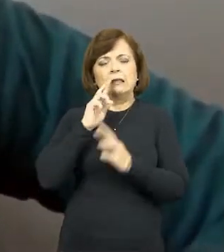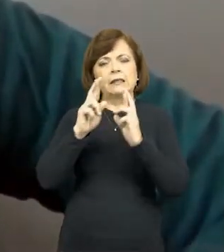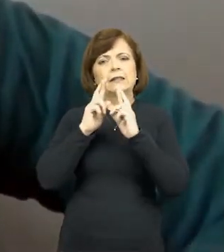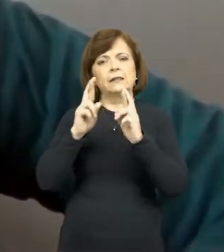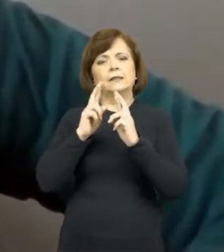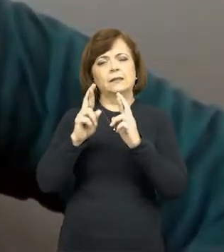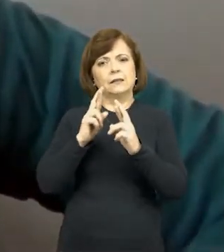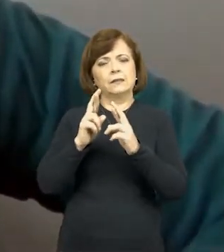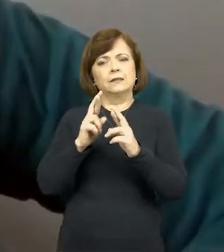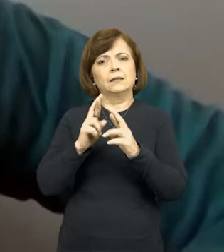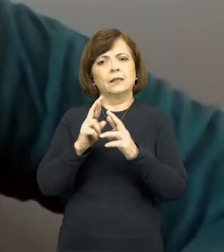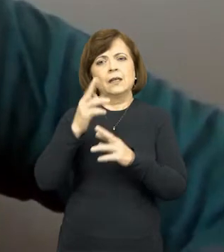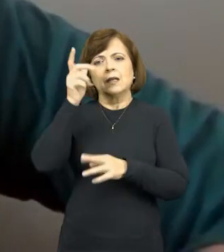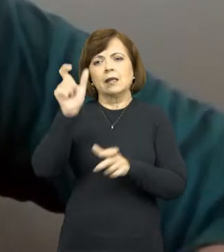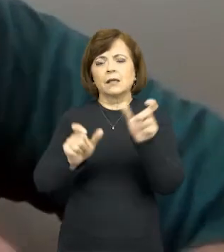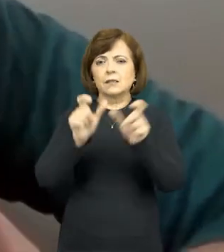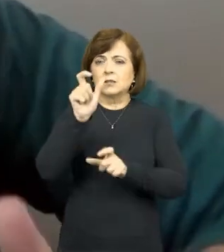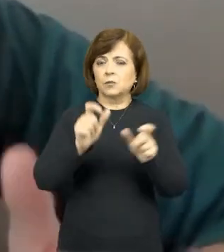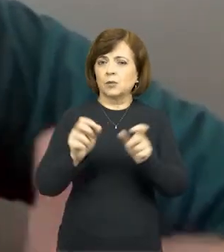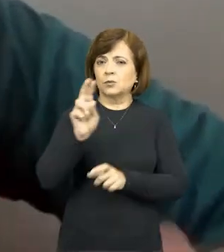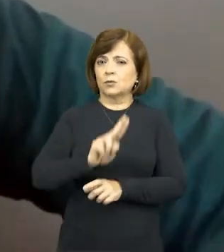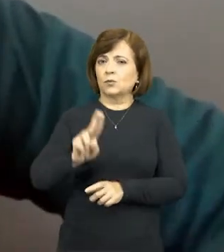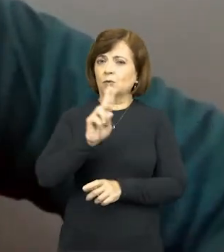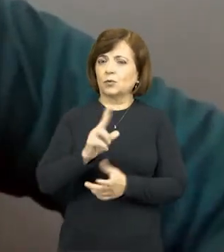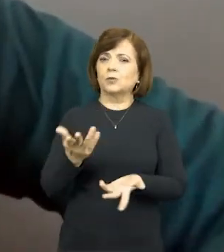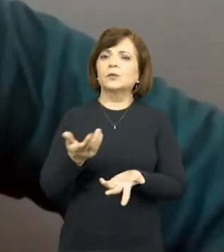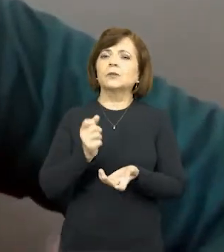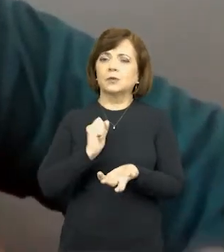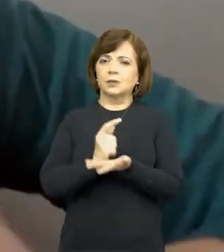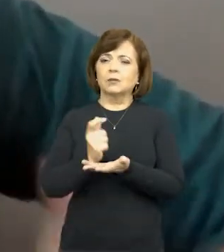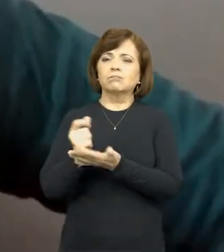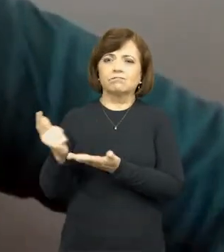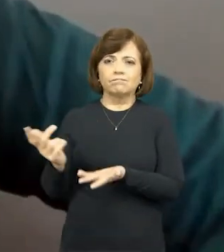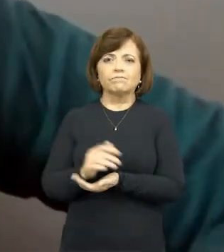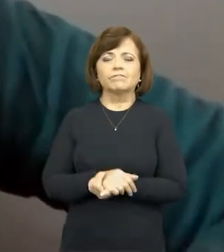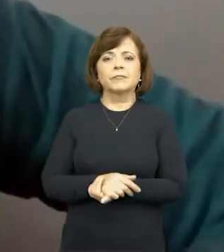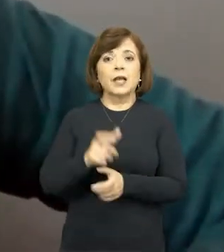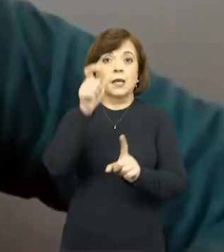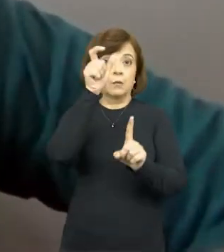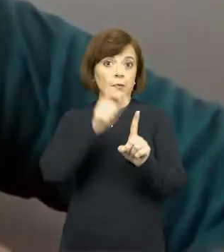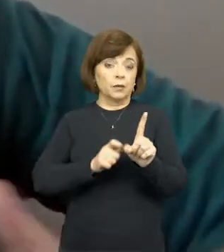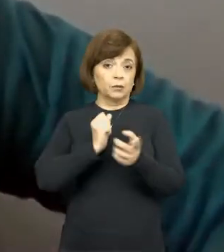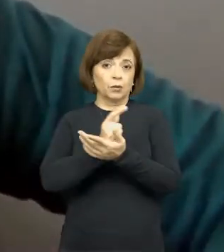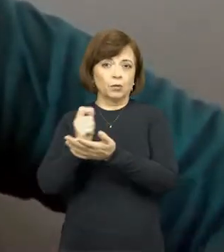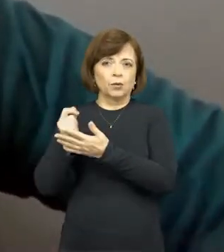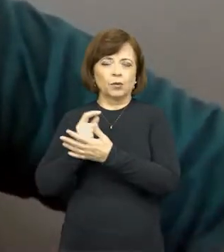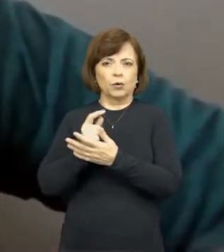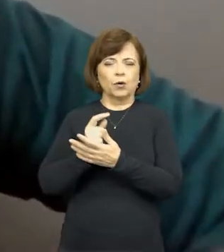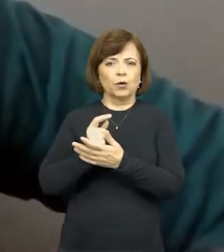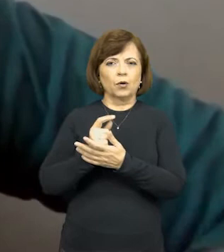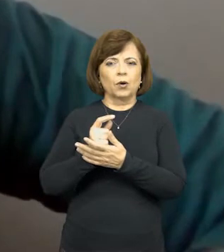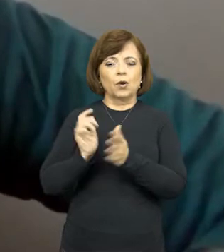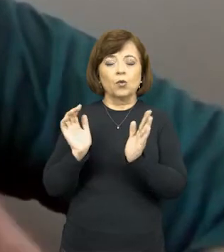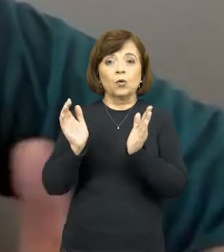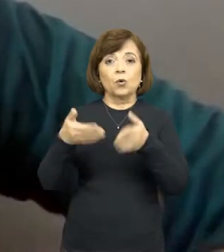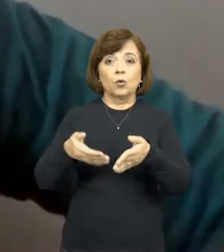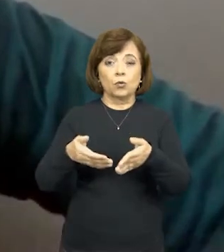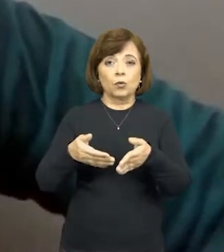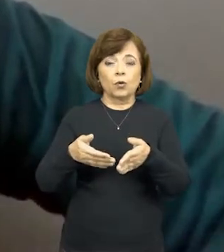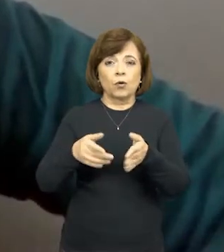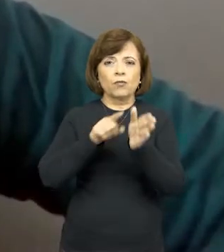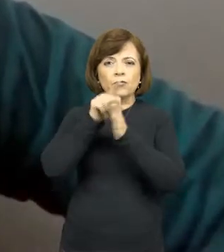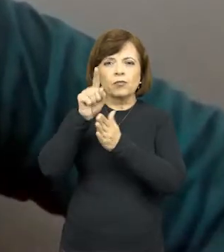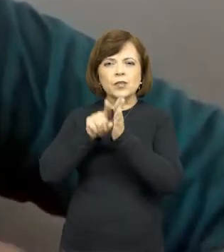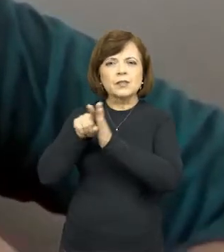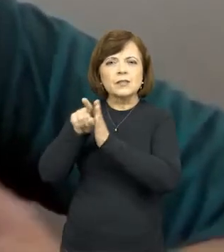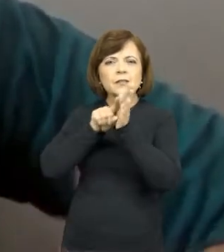muitas reclamações dos consumidores e foi objeto, inclusive, de uma campanha que o CAU Consumidor fez na seção Fiscal Cidadão do site